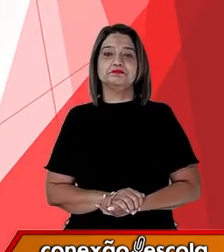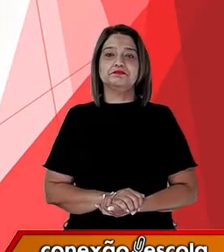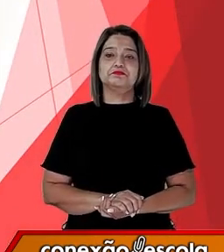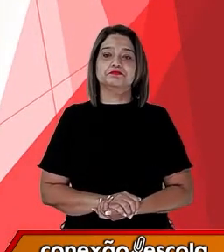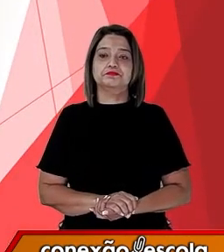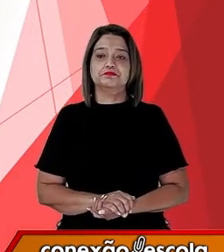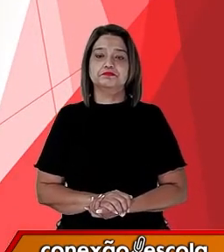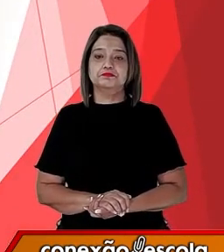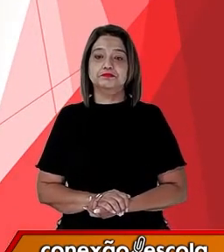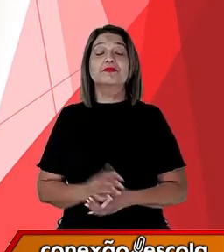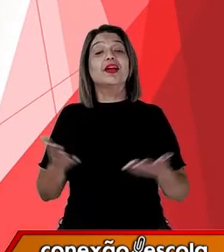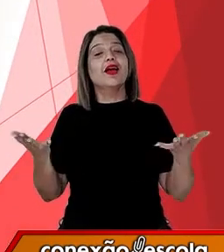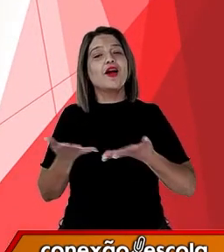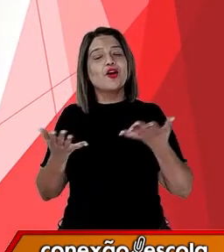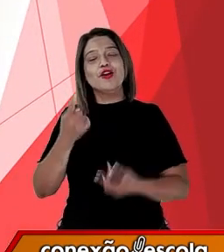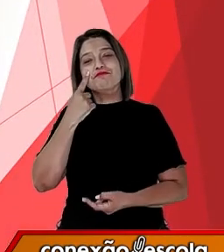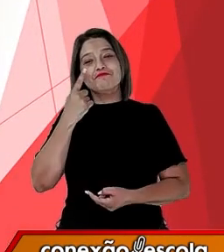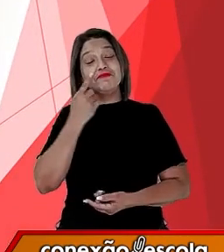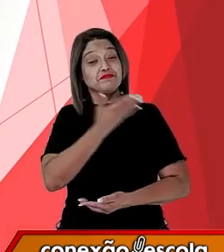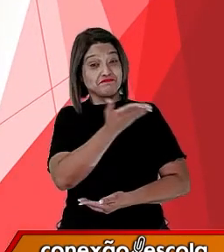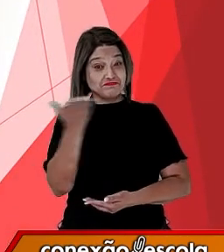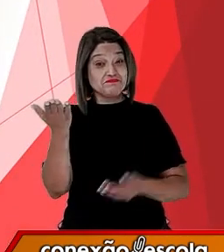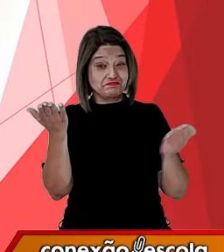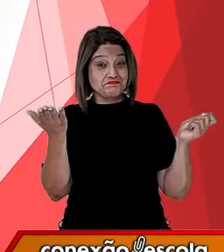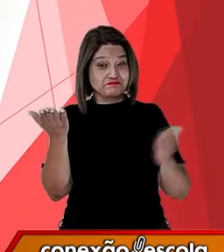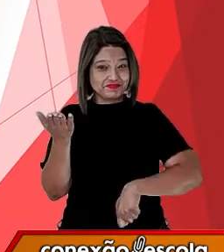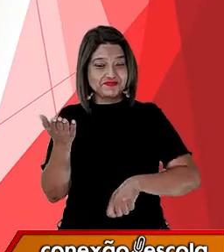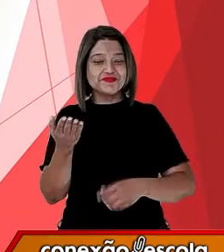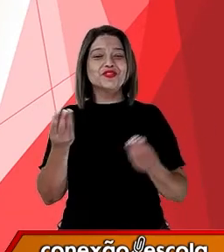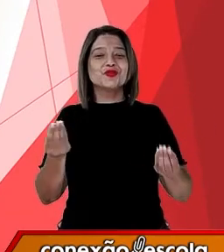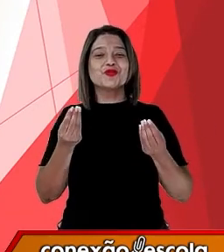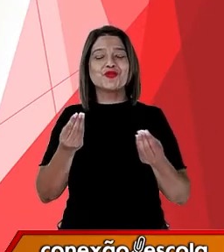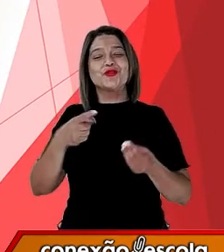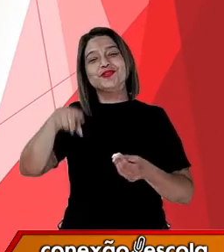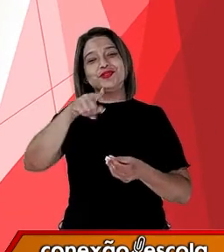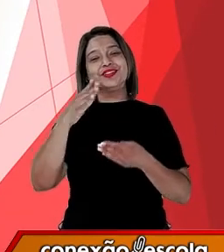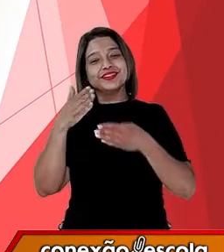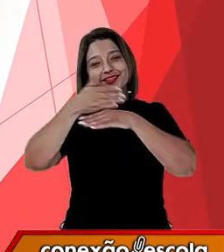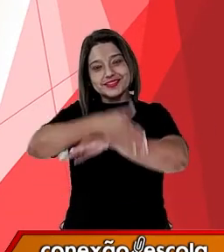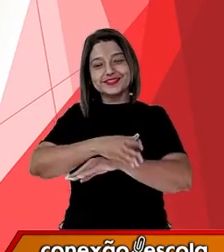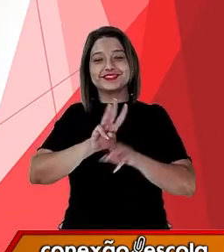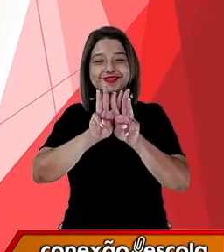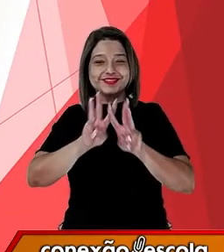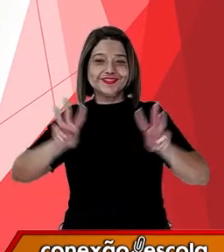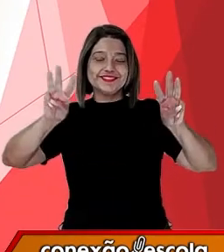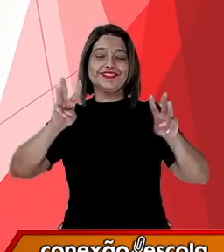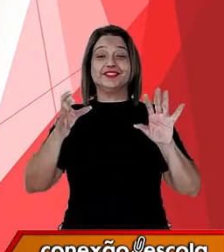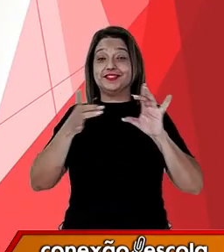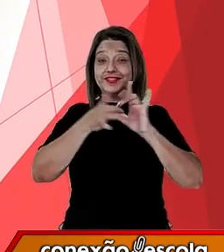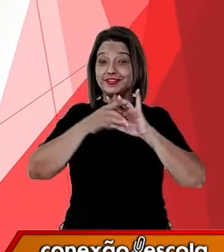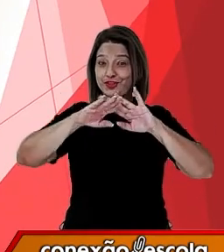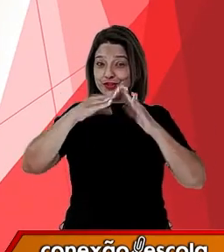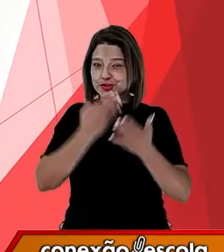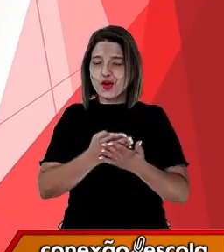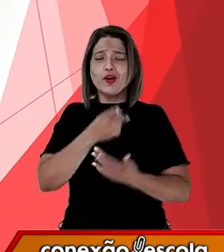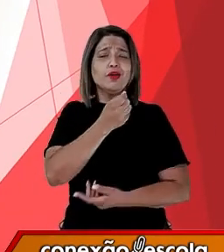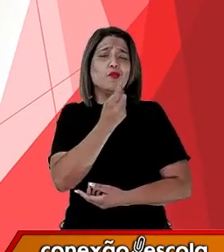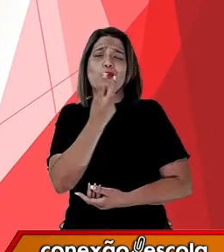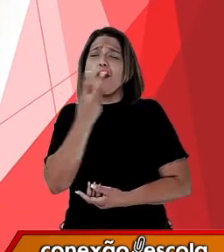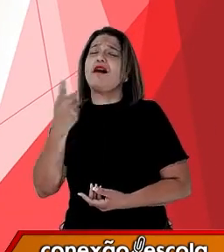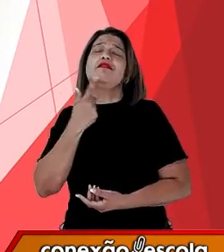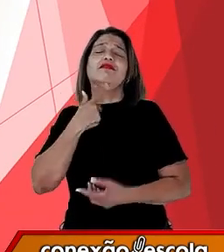Agora é com você. Observe aí no portal Conexão Escola, assista a aula quantas vezes